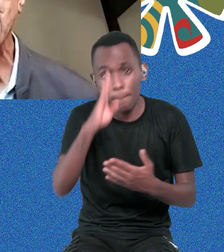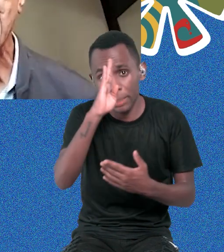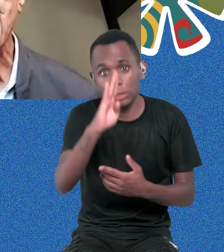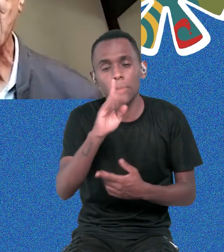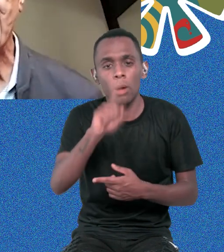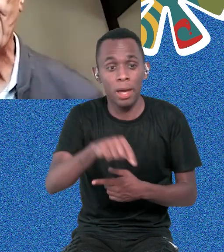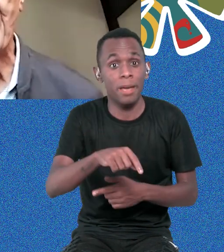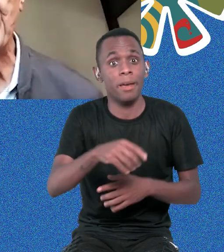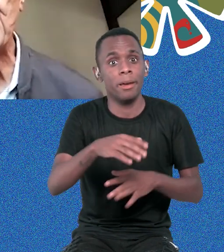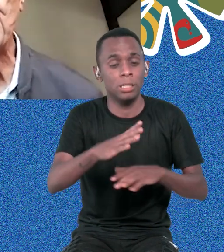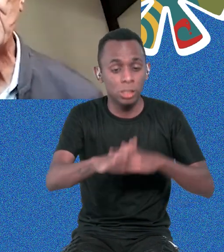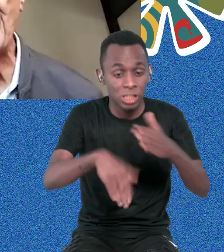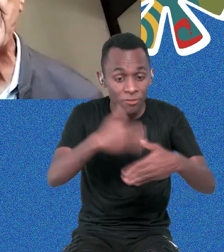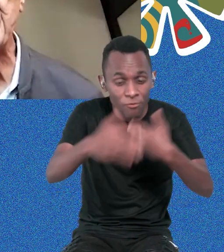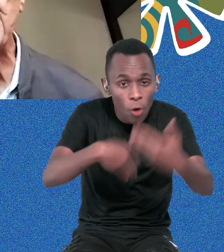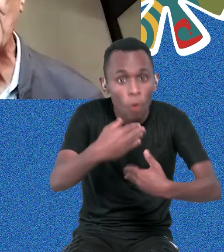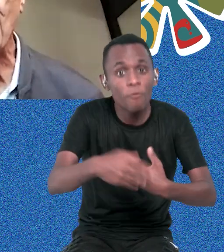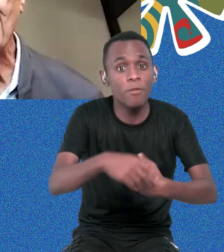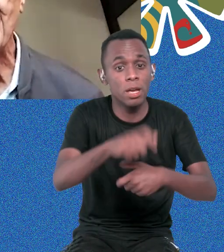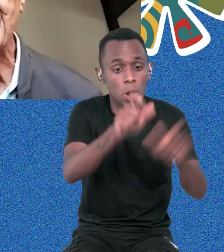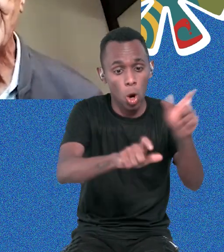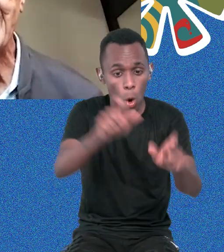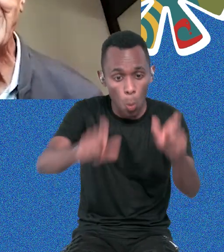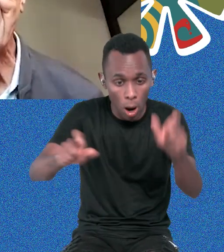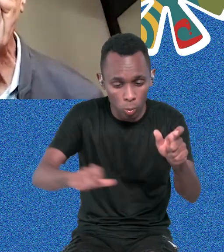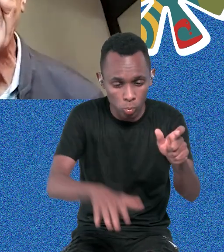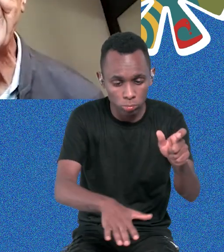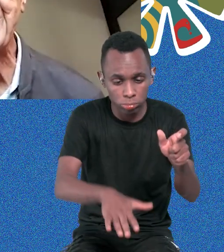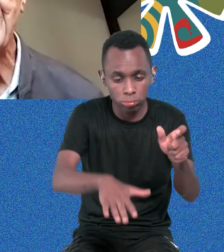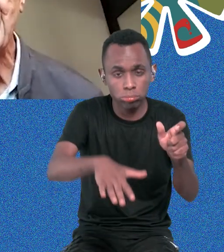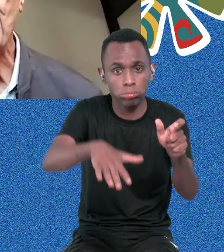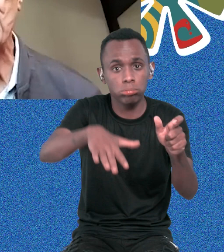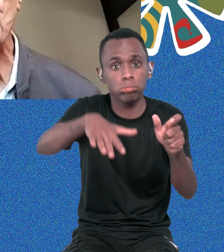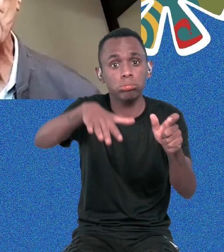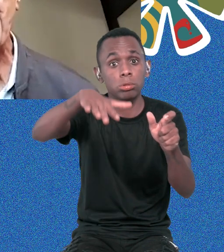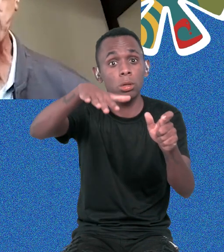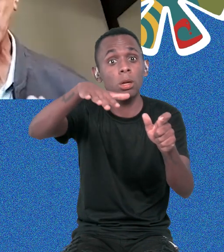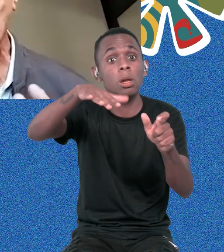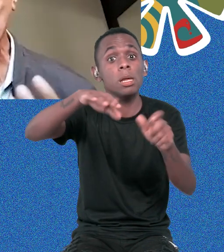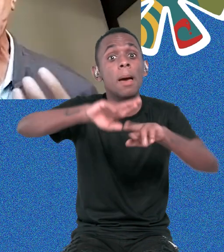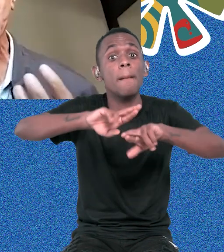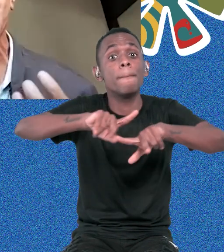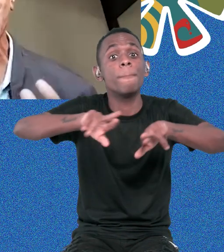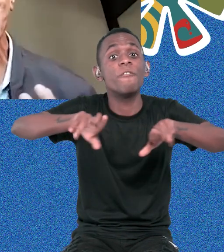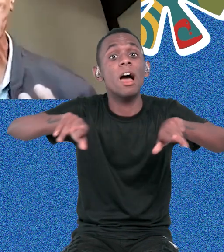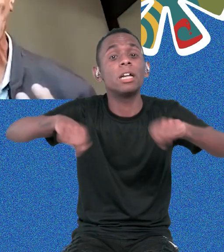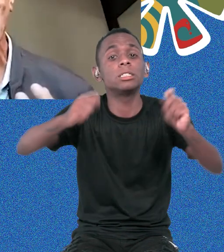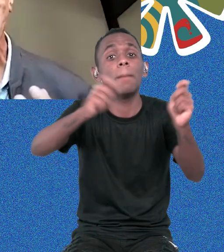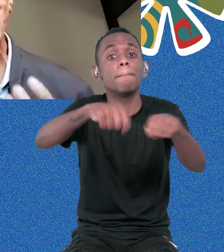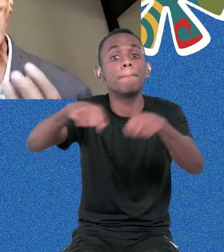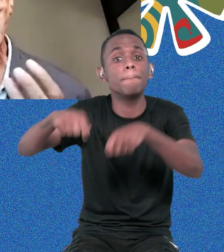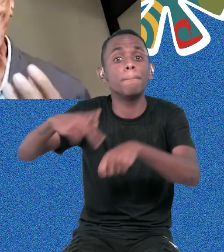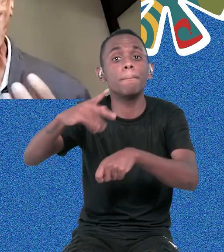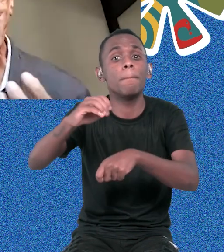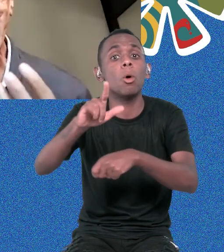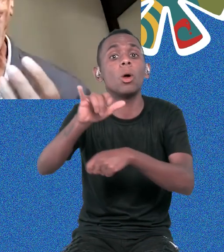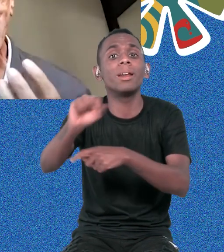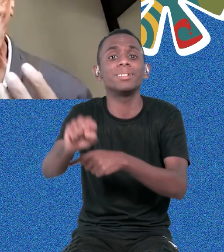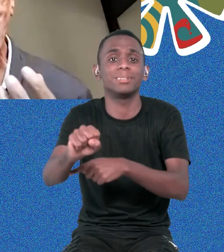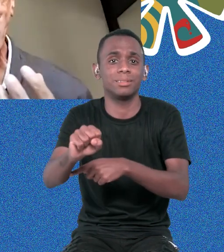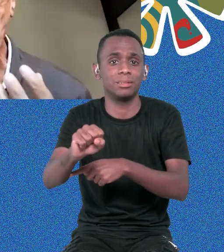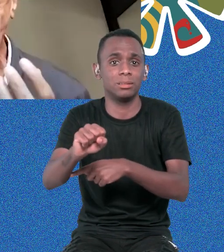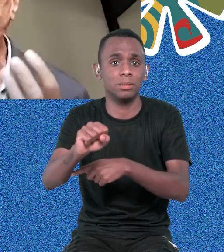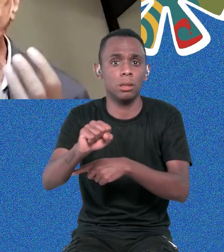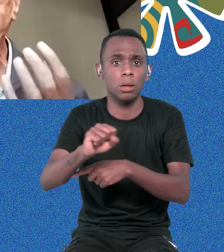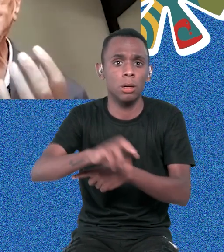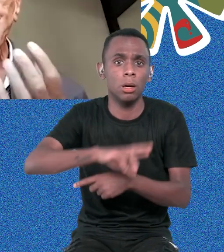pedagogia? Formar o sujeito, desde a infância, o sujeito da polis. Mas a polis naquela